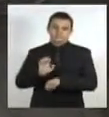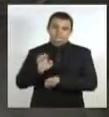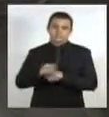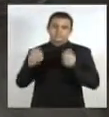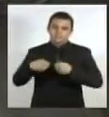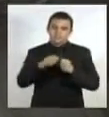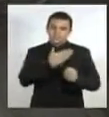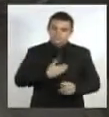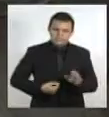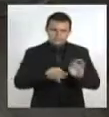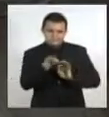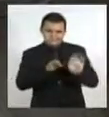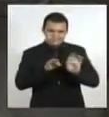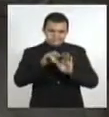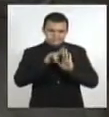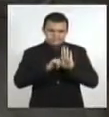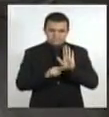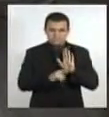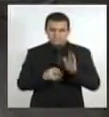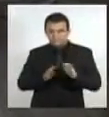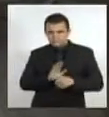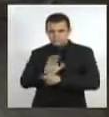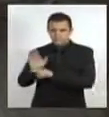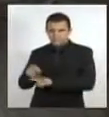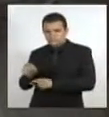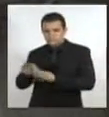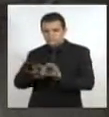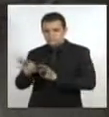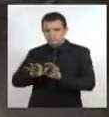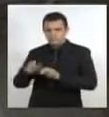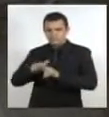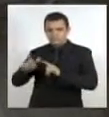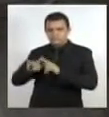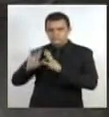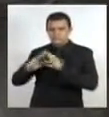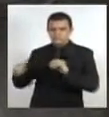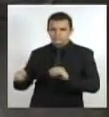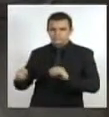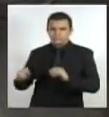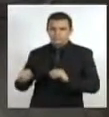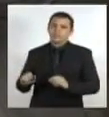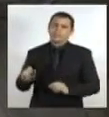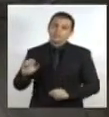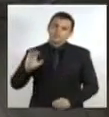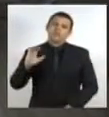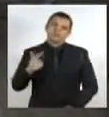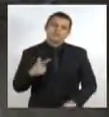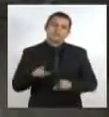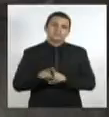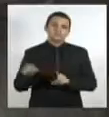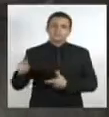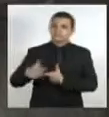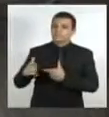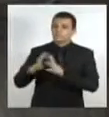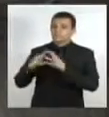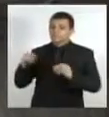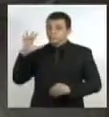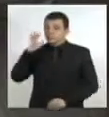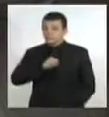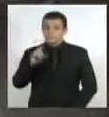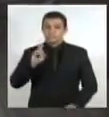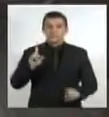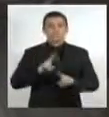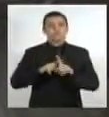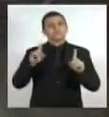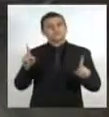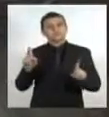do governo para resolver o problema do sistema penitenciário. Claro que não será resolvido do dia para a noite, mas o pronunciamento de Vossa Excelência traz à